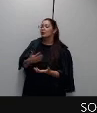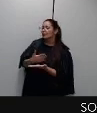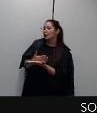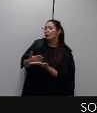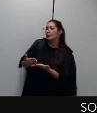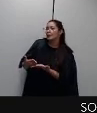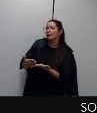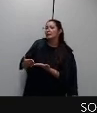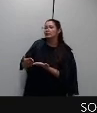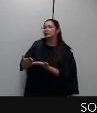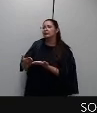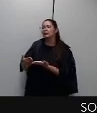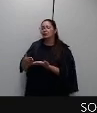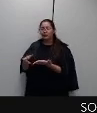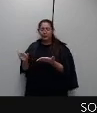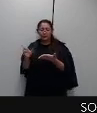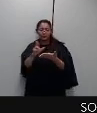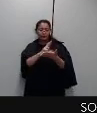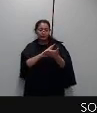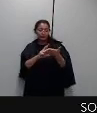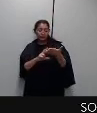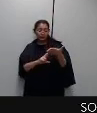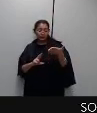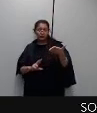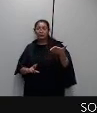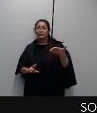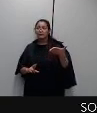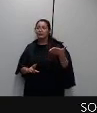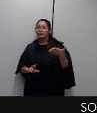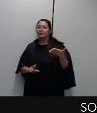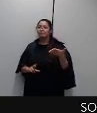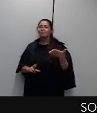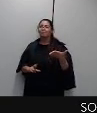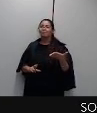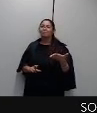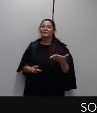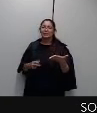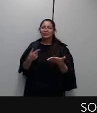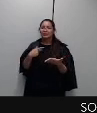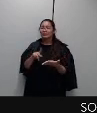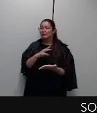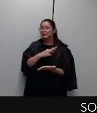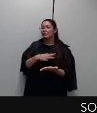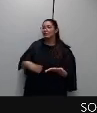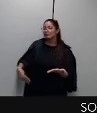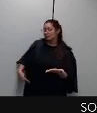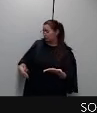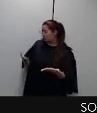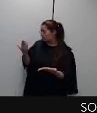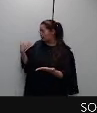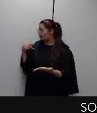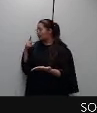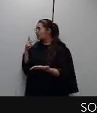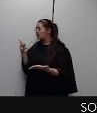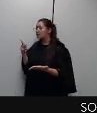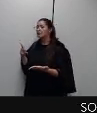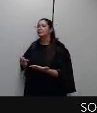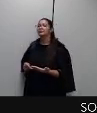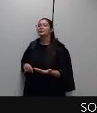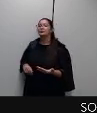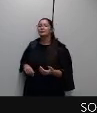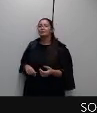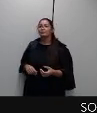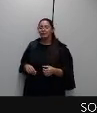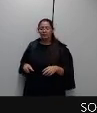ainda na parte do relatório consignado que o ministro Napoleão a neste Especial da Fazenda Nacional